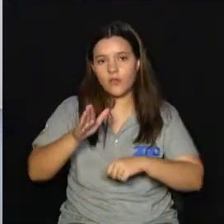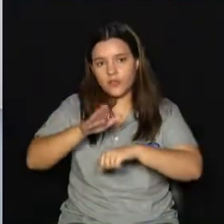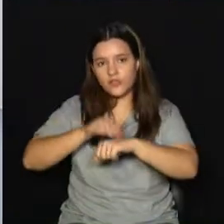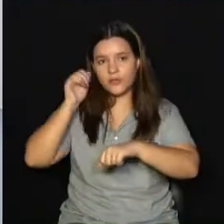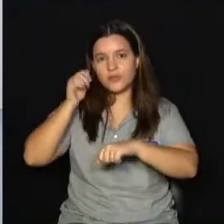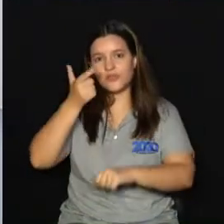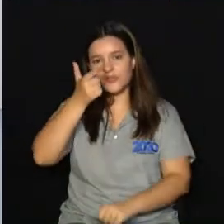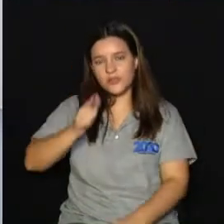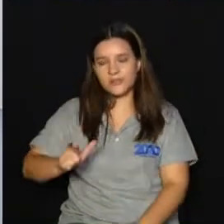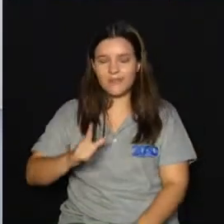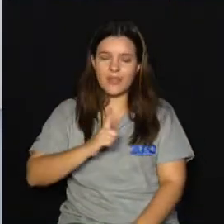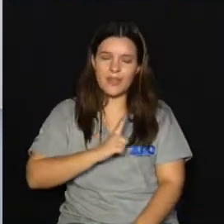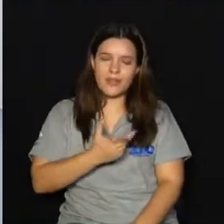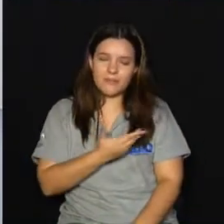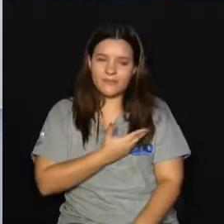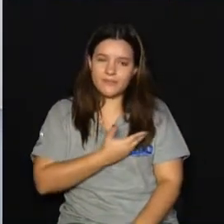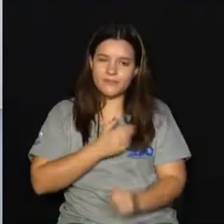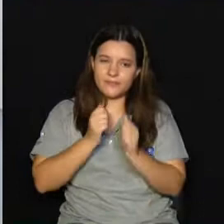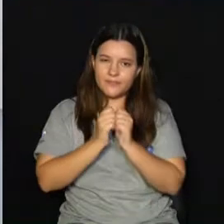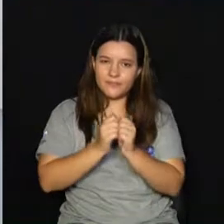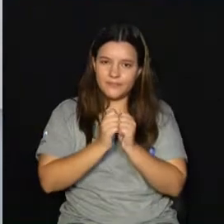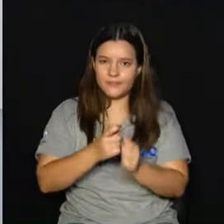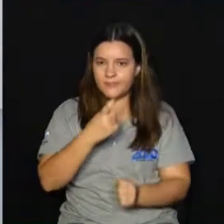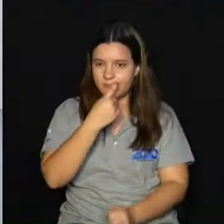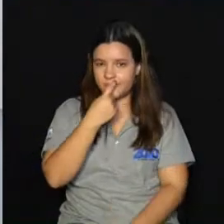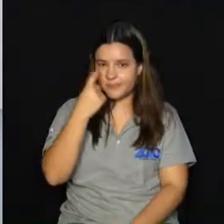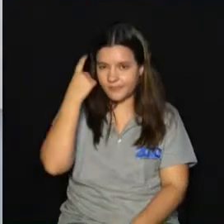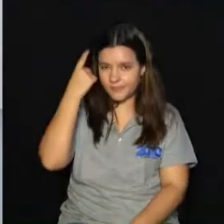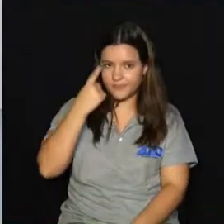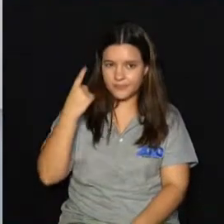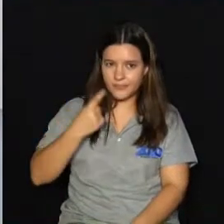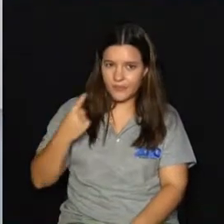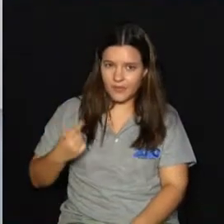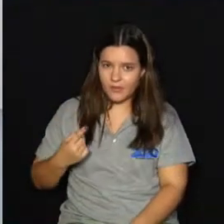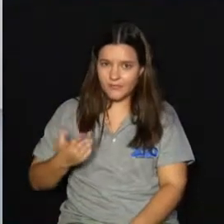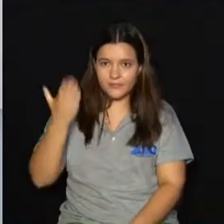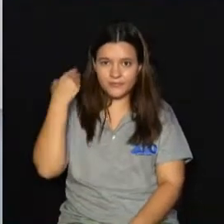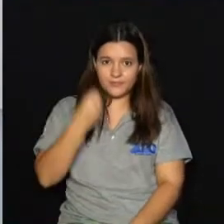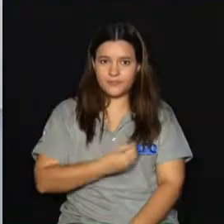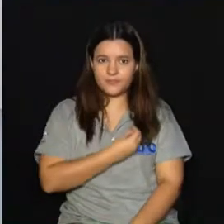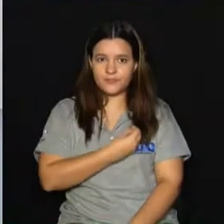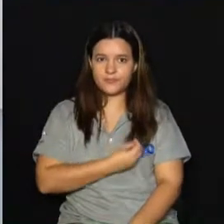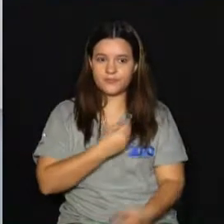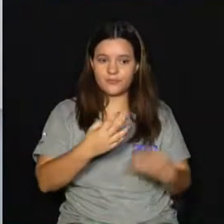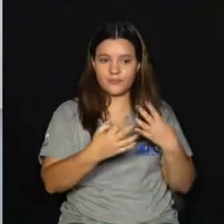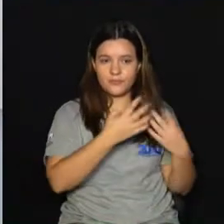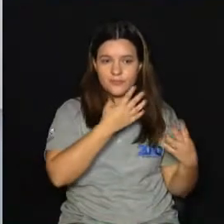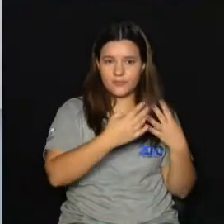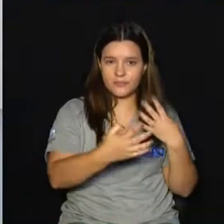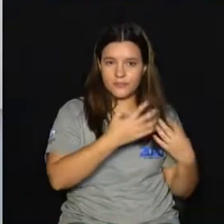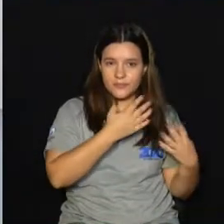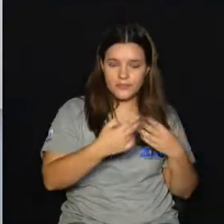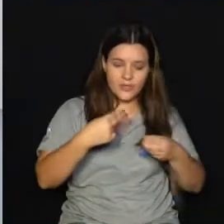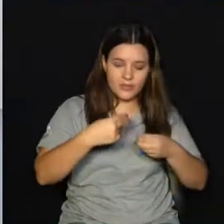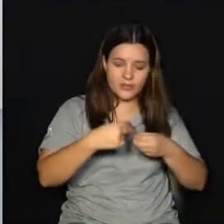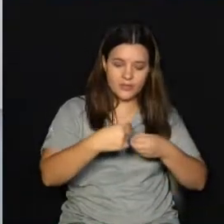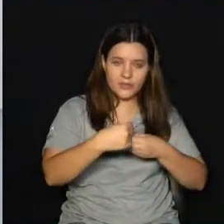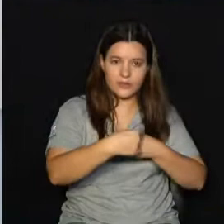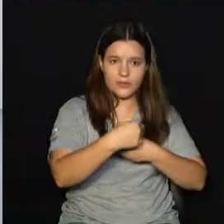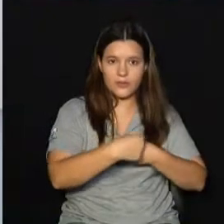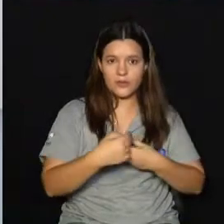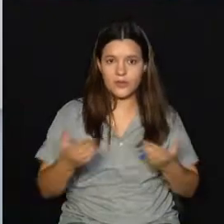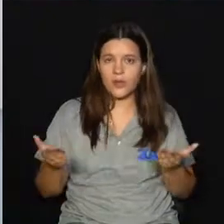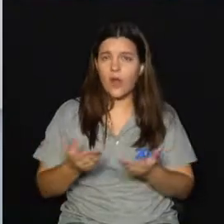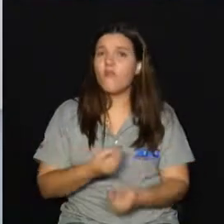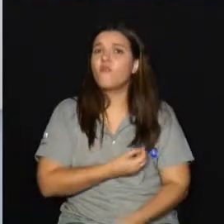a minha parceira, a Amina Abreu, que saiu lá de Barão Geraldo, do distrito, na Unicamp. E agora,